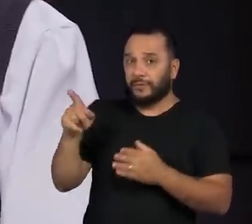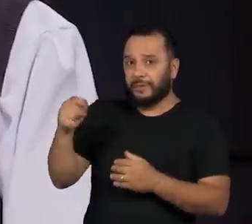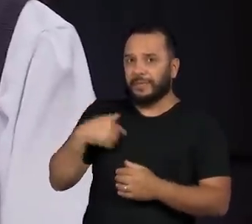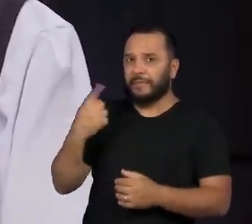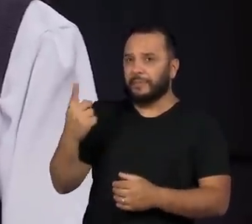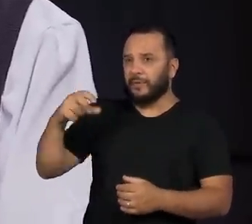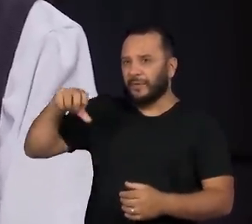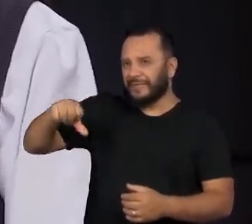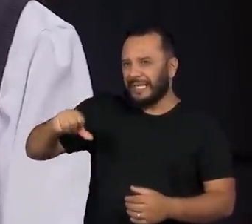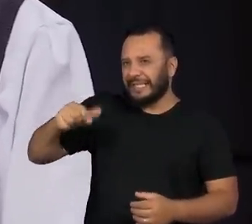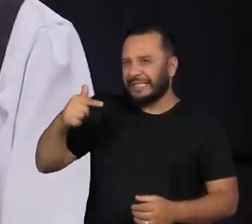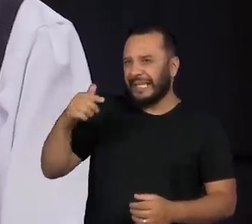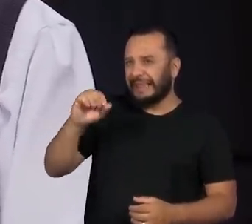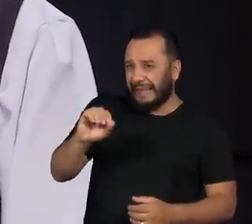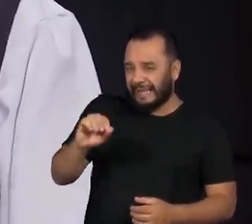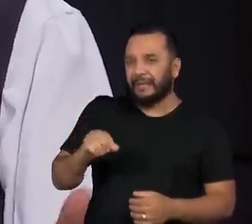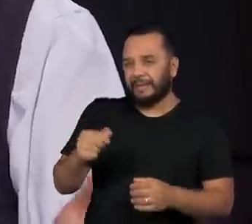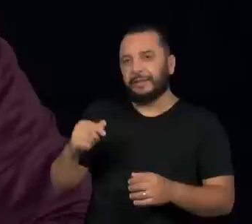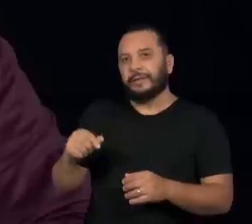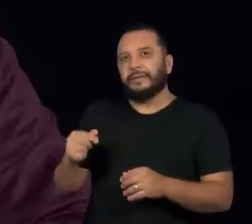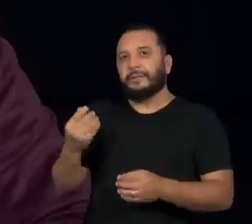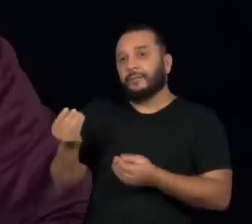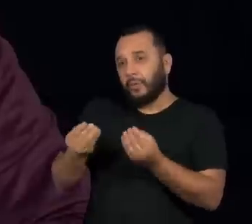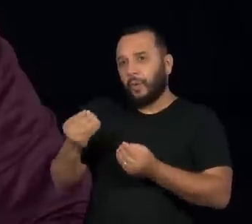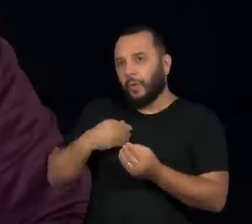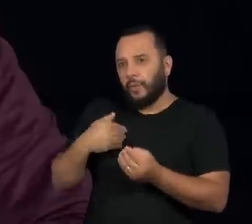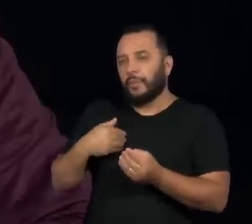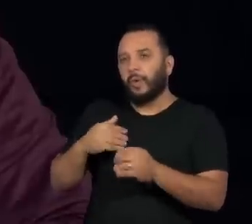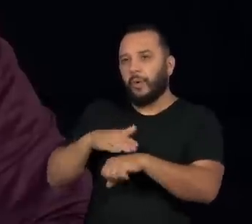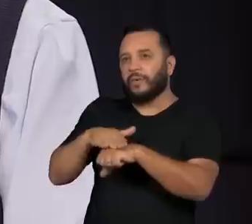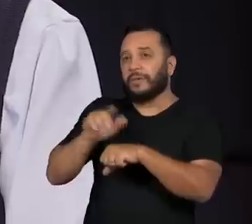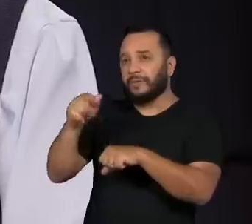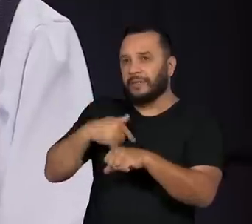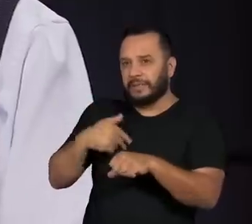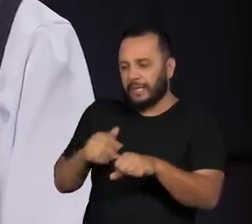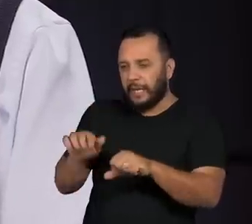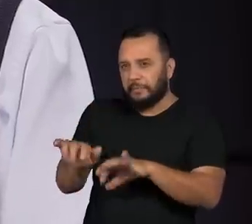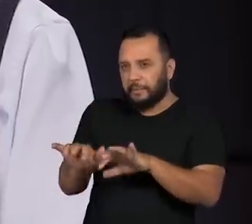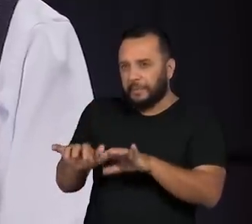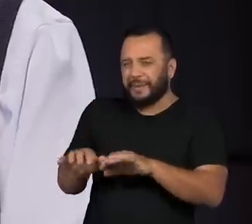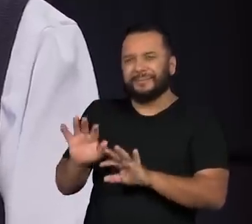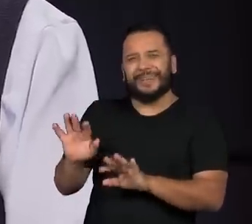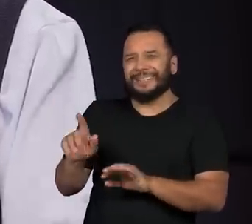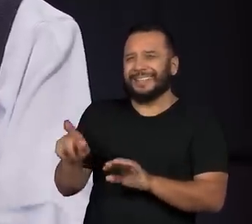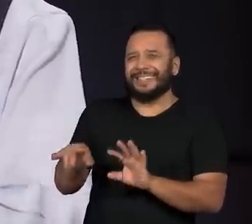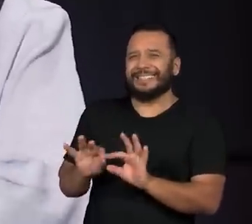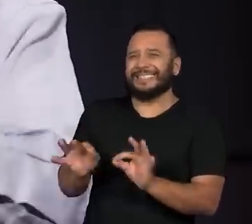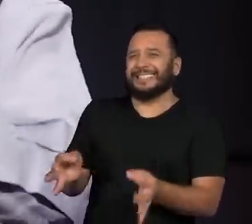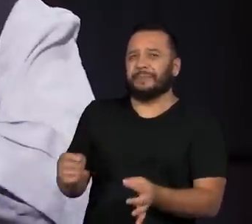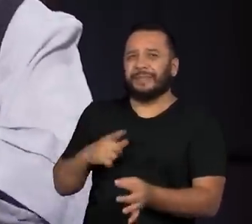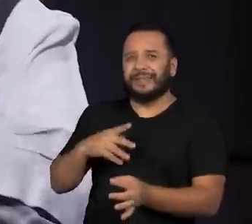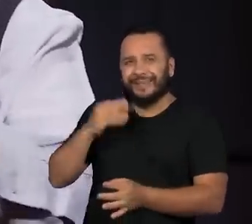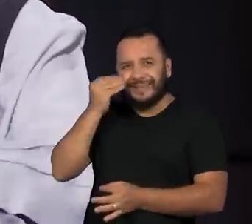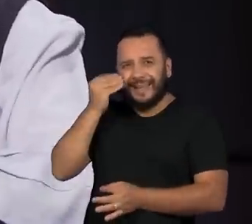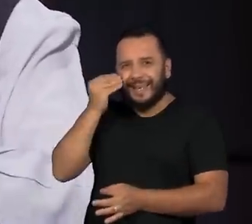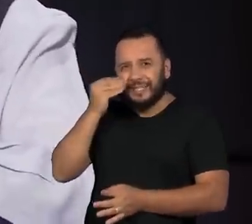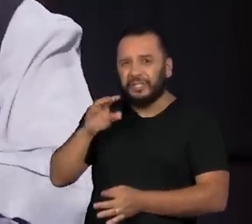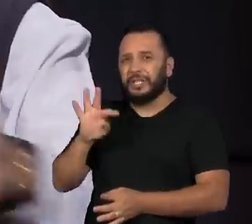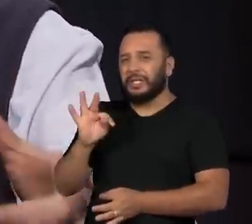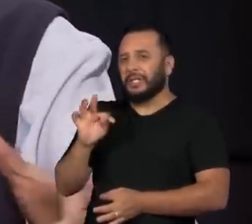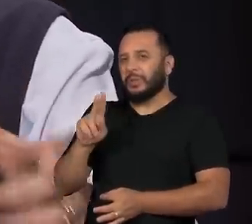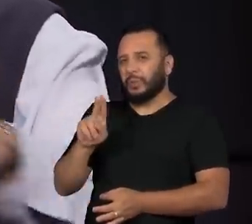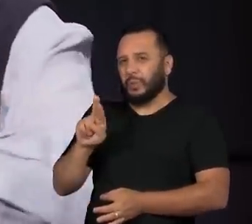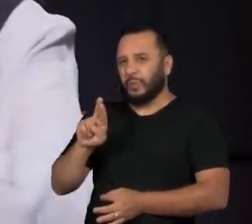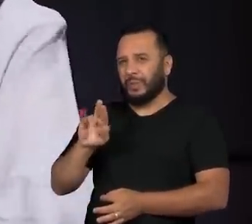caracteres em máquina de escrever mas na evidentemente não passaria no teste de turing teste de turing acontece que você testa talvez